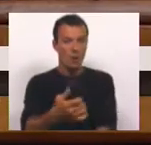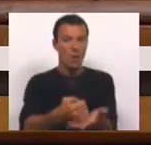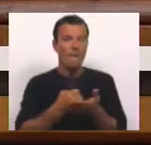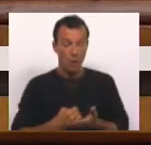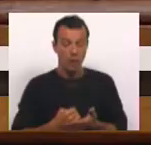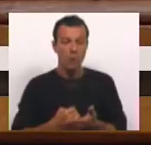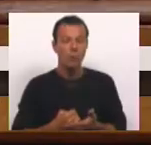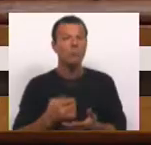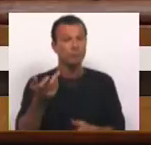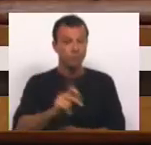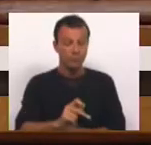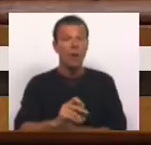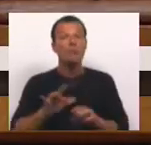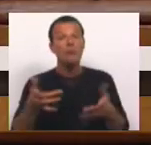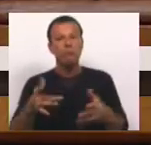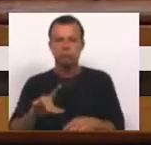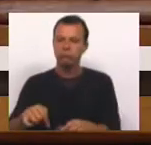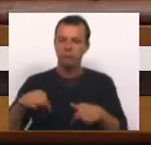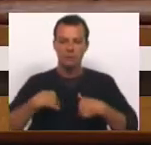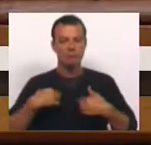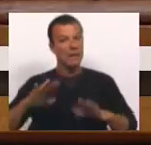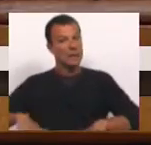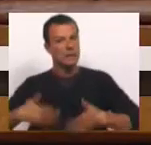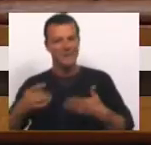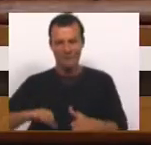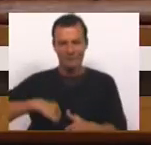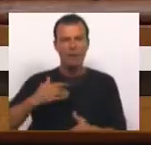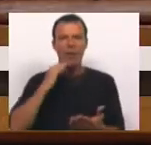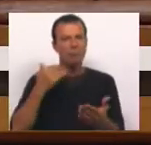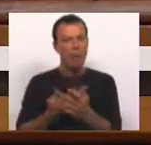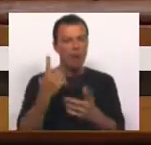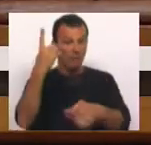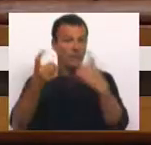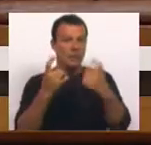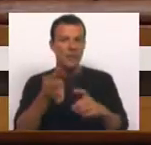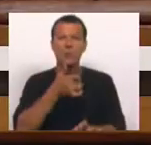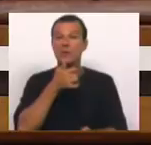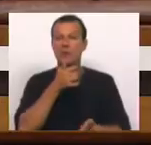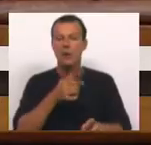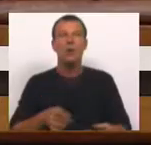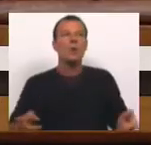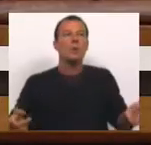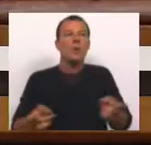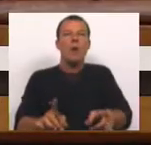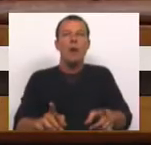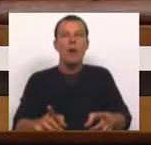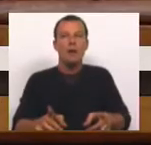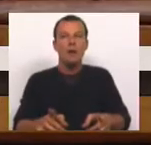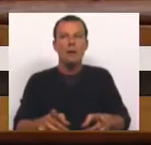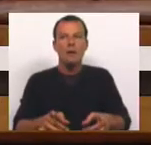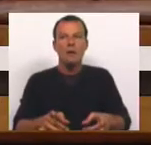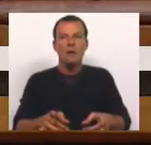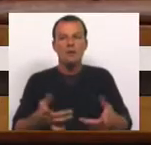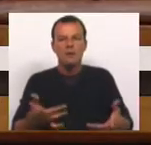iniciativa legislativa dos Verdes é um contributo para a reflexão e para a decisão. Não se trata da atribuição